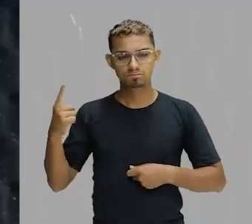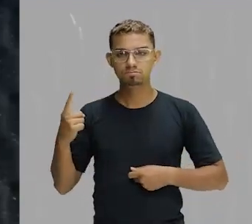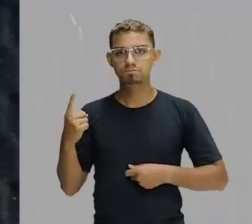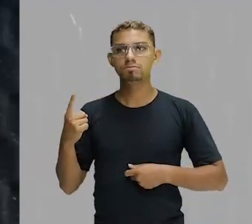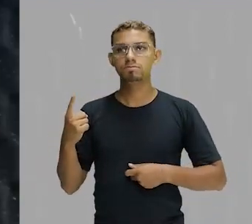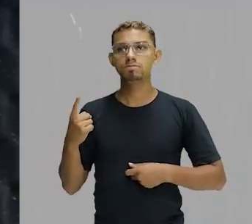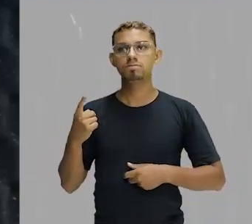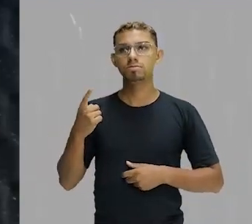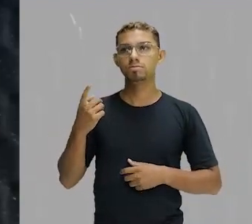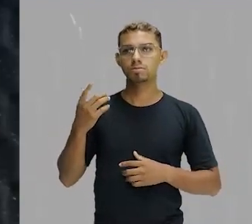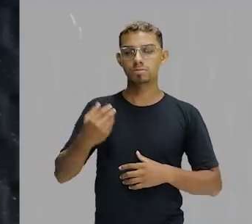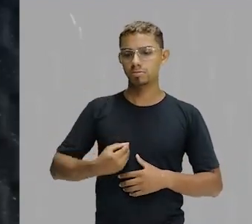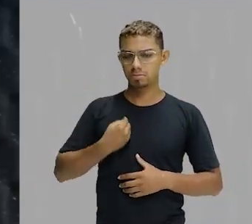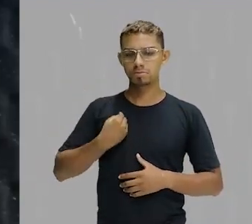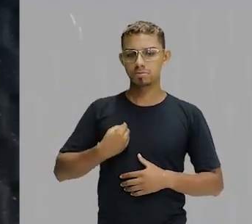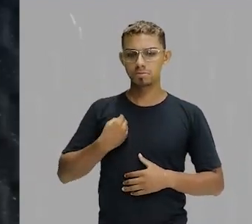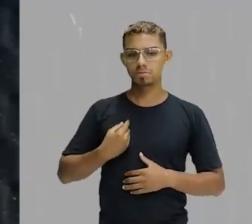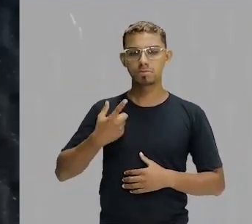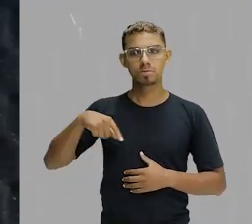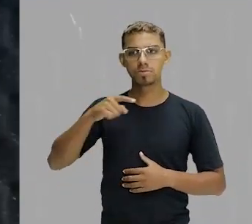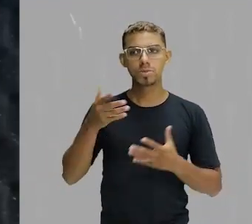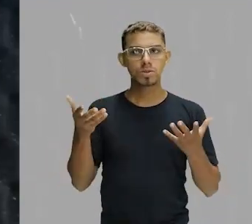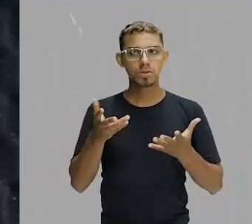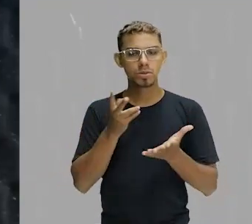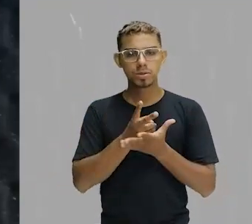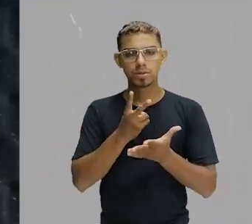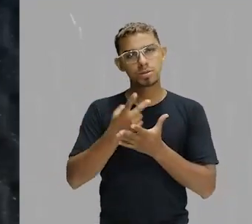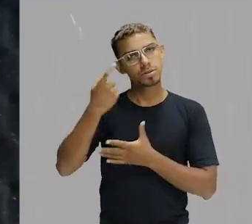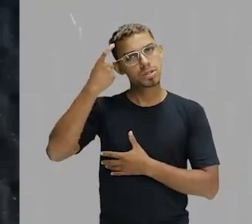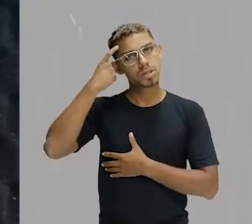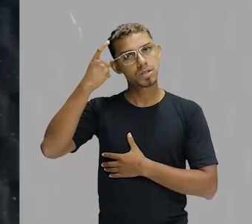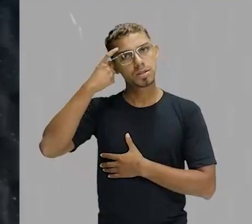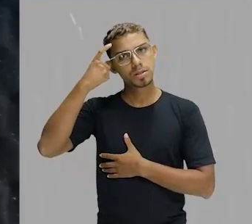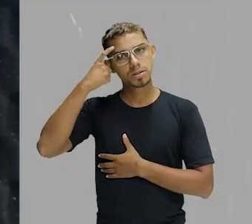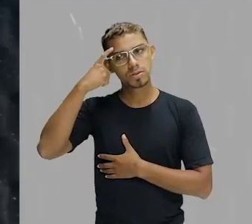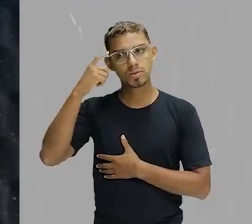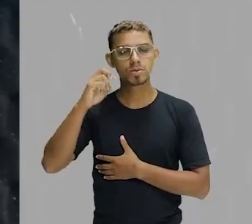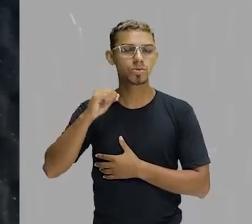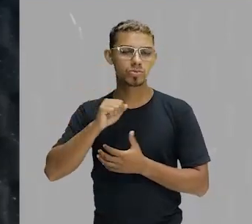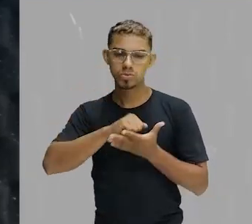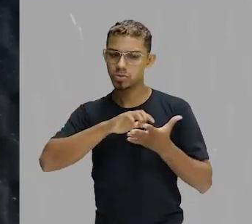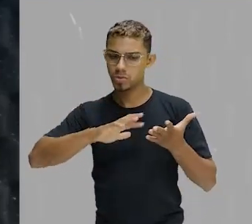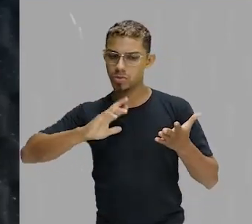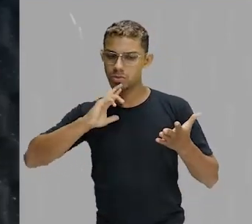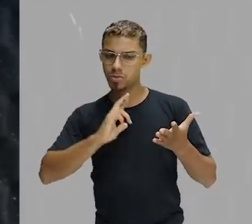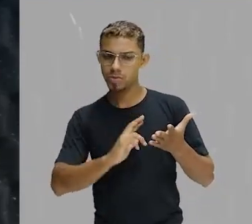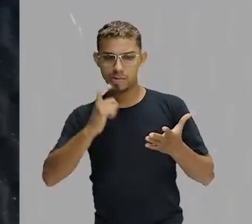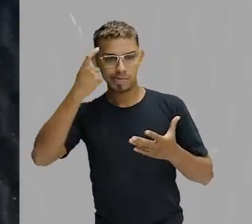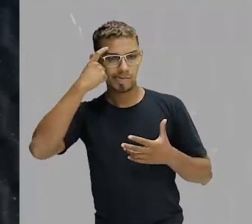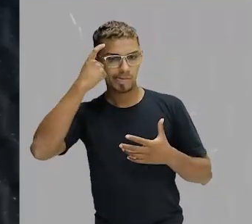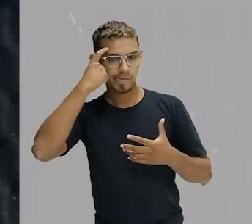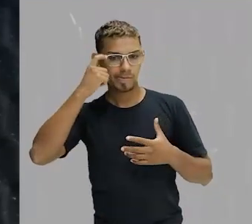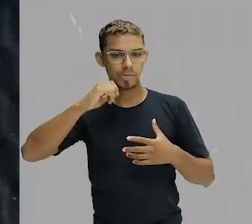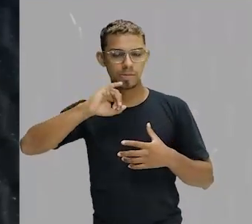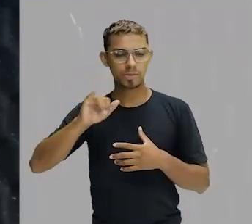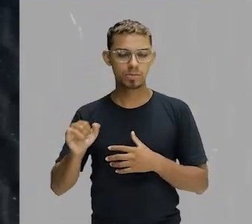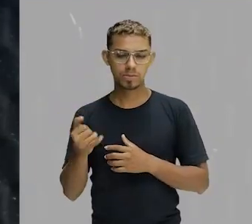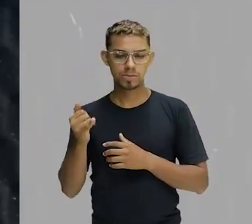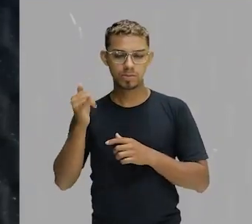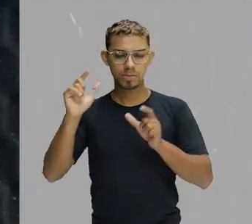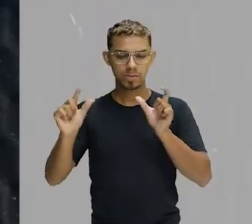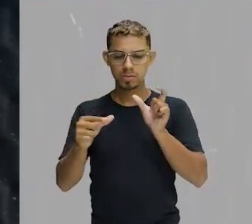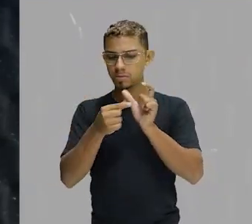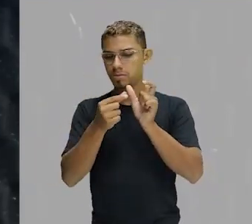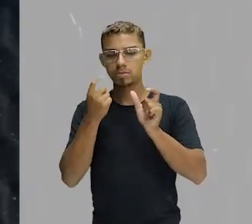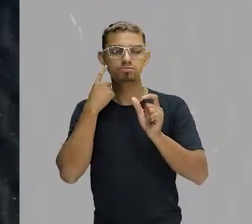nós já vai ser para a vida. Agora, todas as vezes que eu pensar em resolver algum exercício de juro composto, eu já faço associação